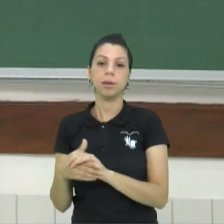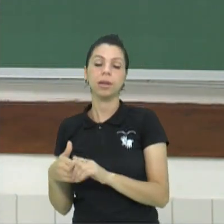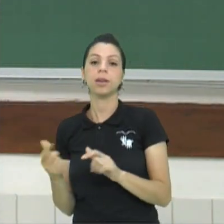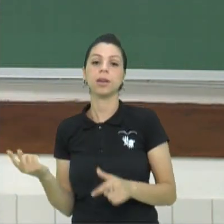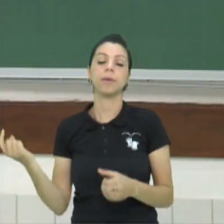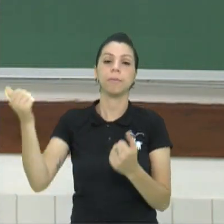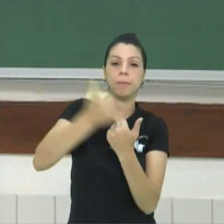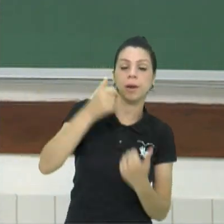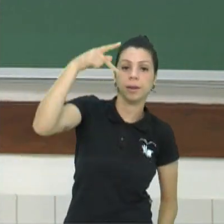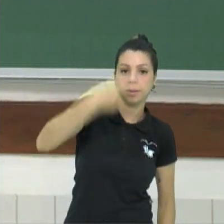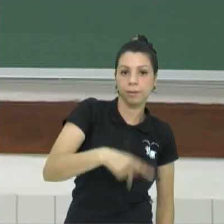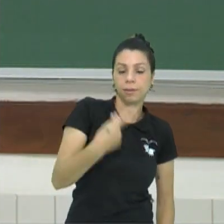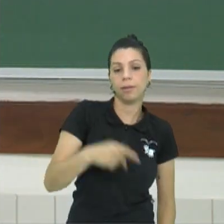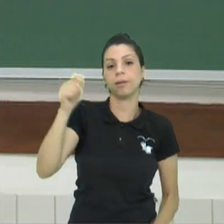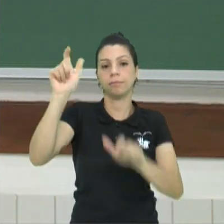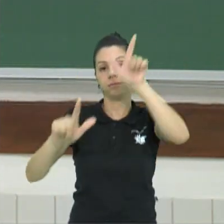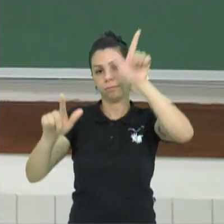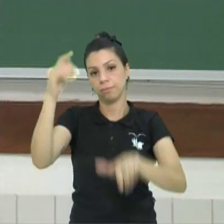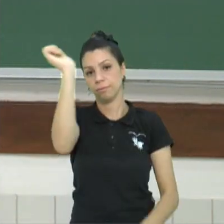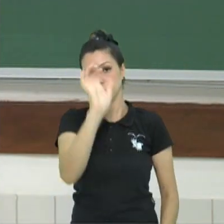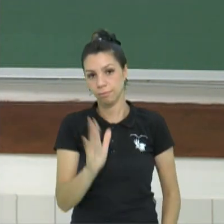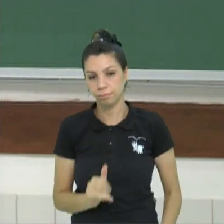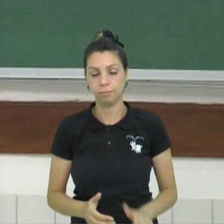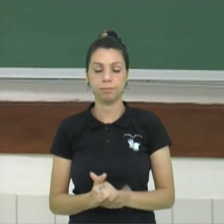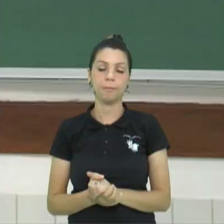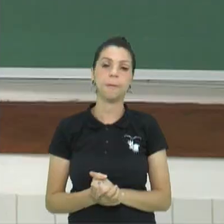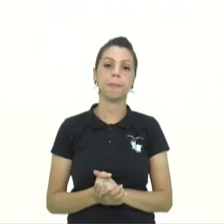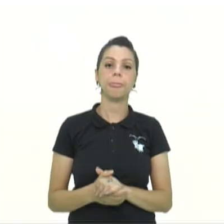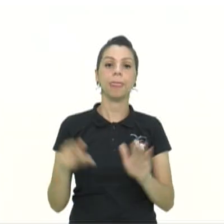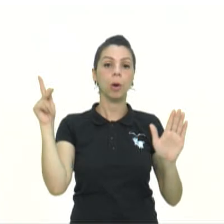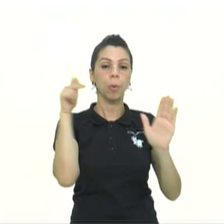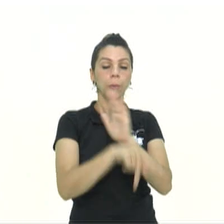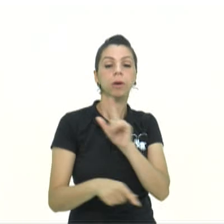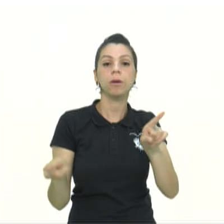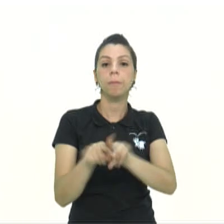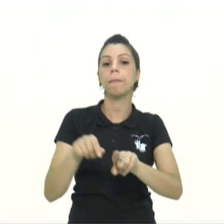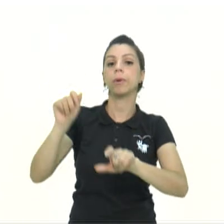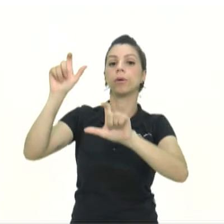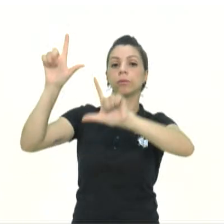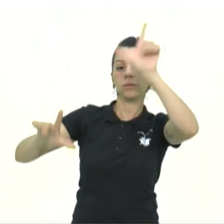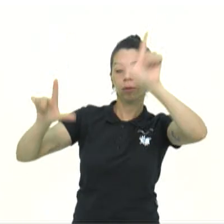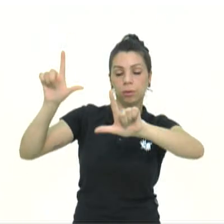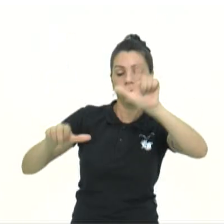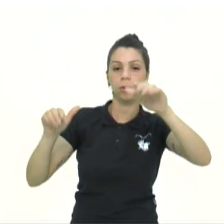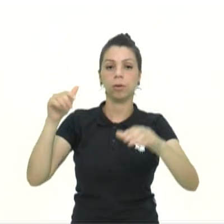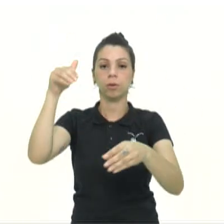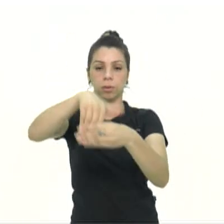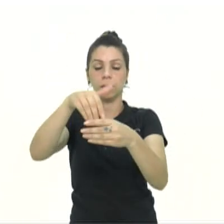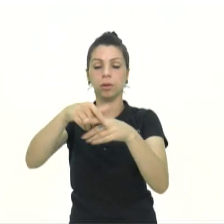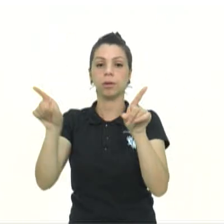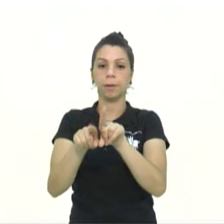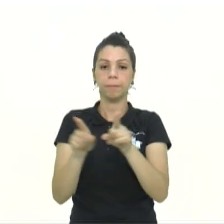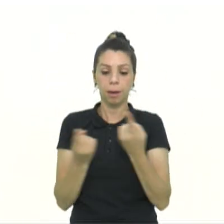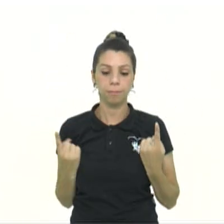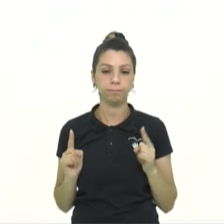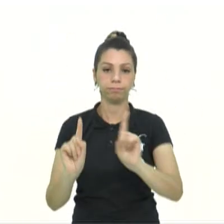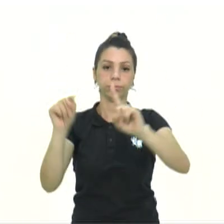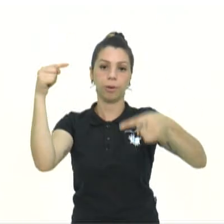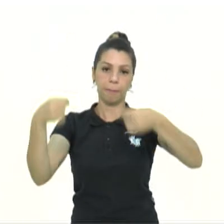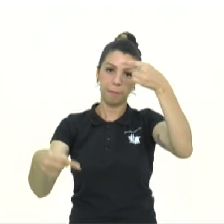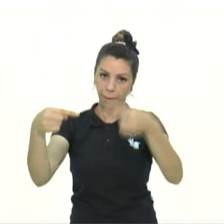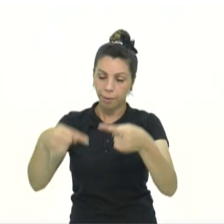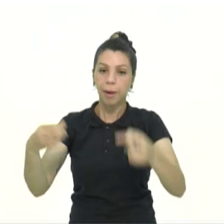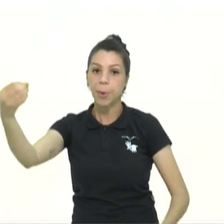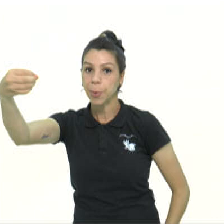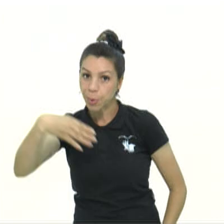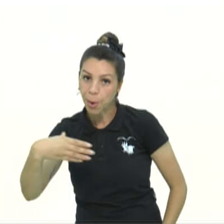nessa eleição de 89. Os programas eleitorais de televisão e os debates eleitorais, que foram novidades